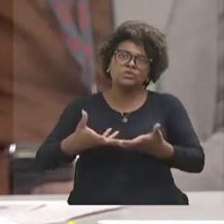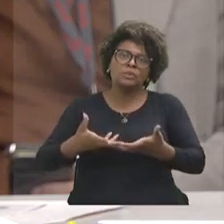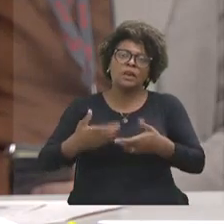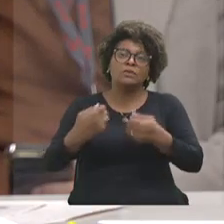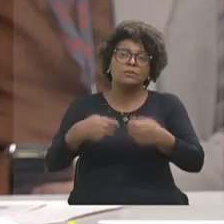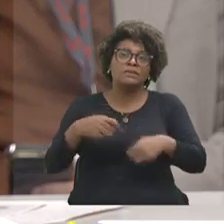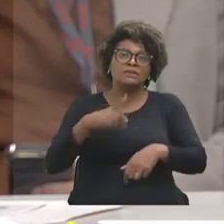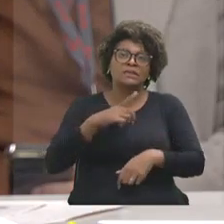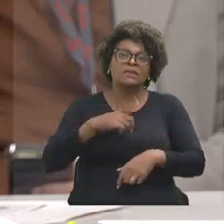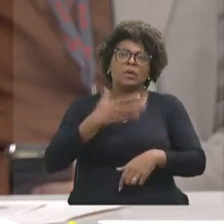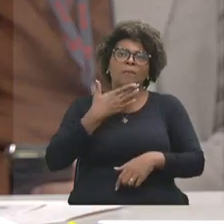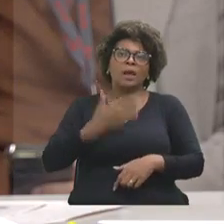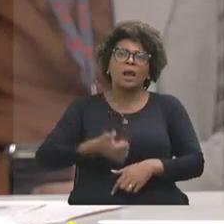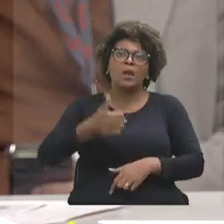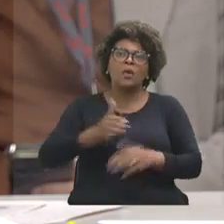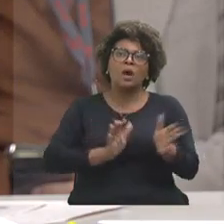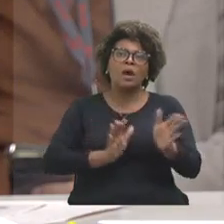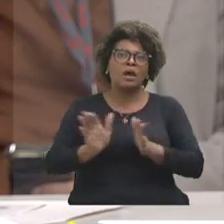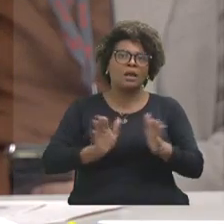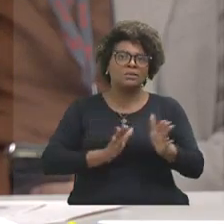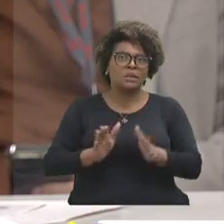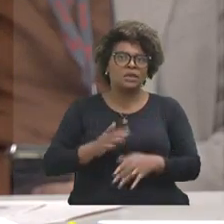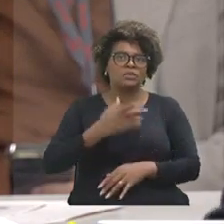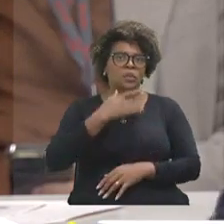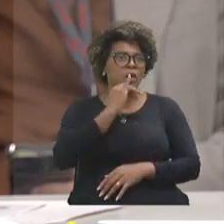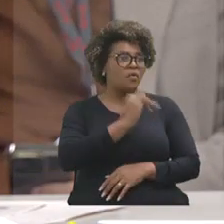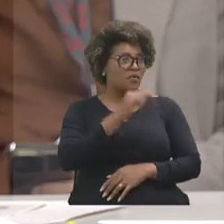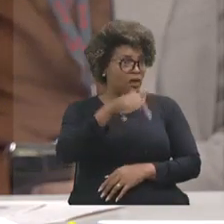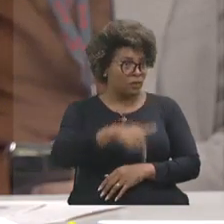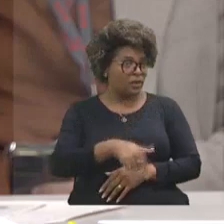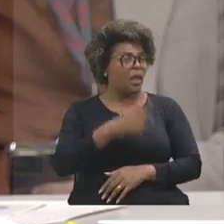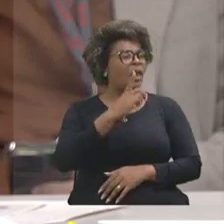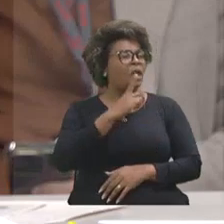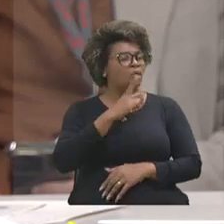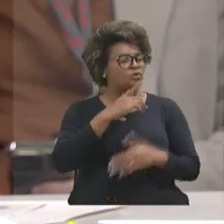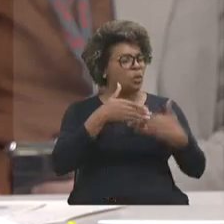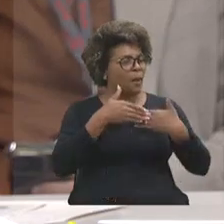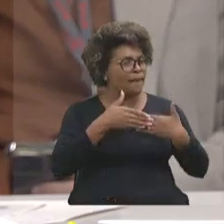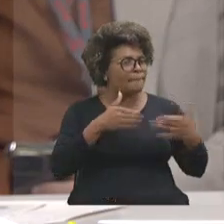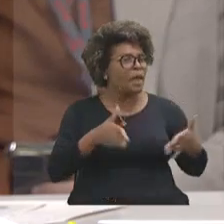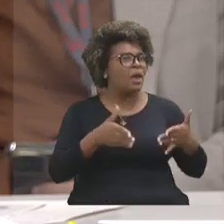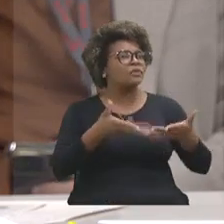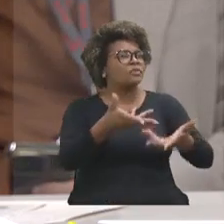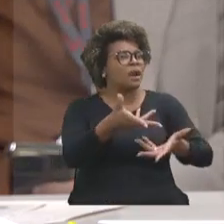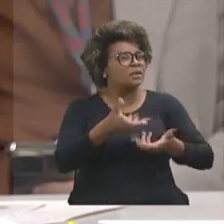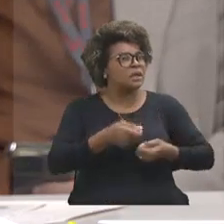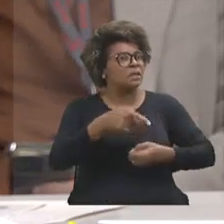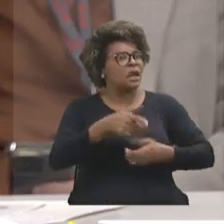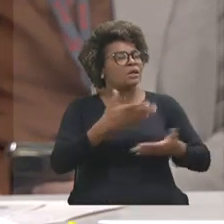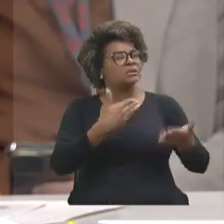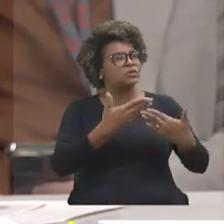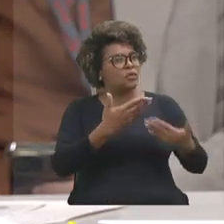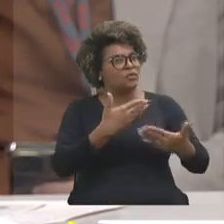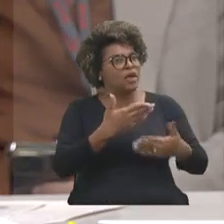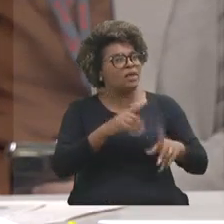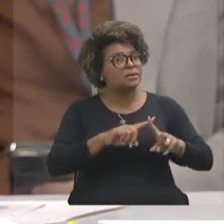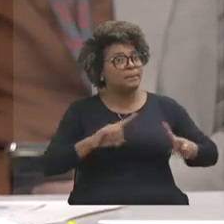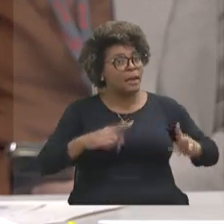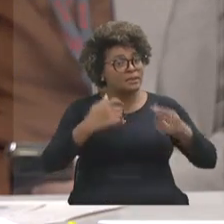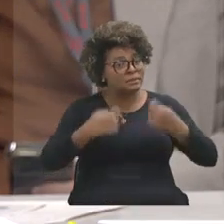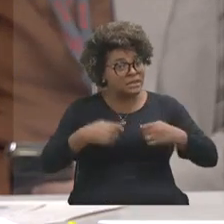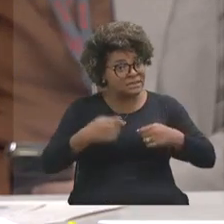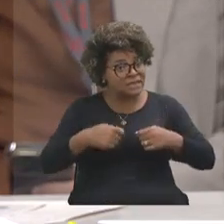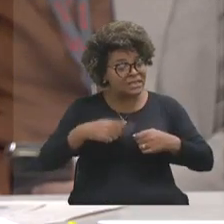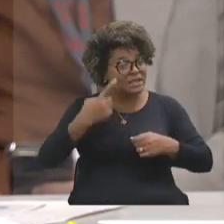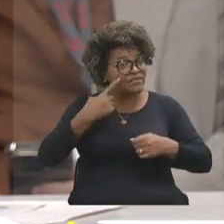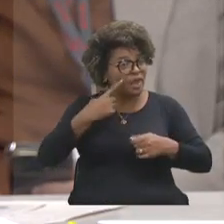posso falar aqui Deputado grego que eu não estou fechado e não discutir estou aberto mas nós temos que considerar toda a